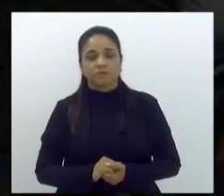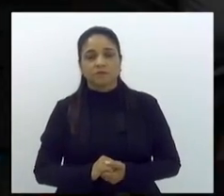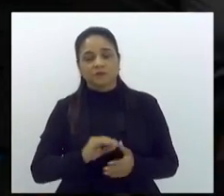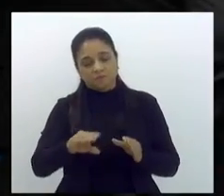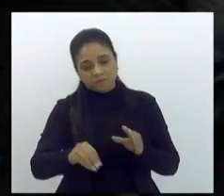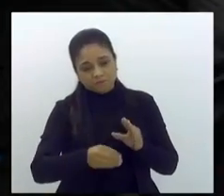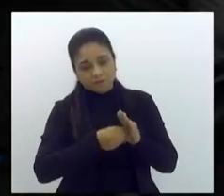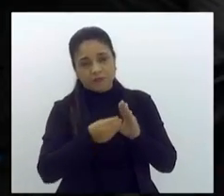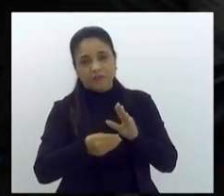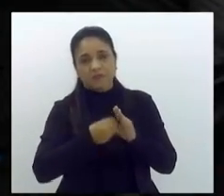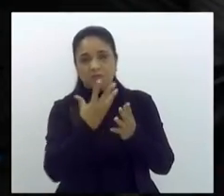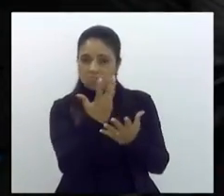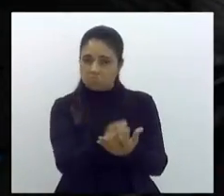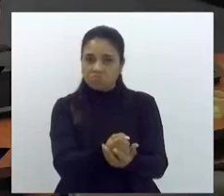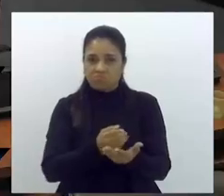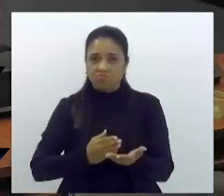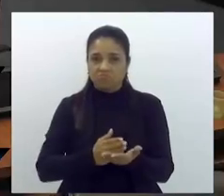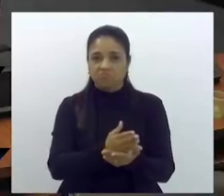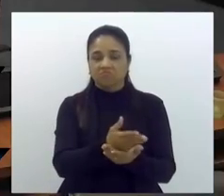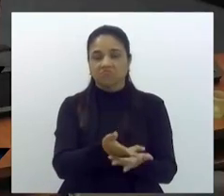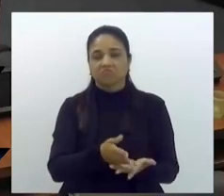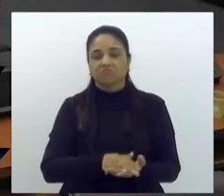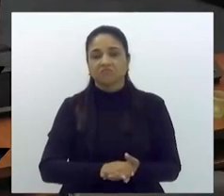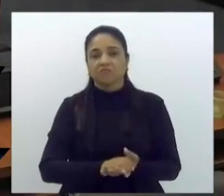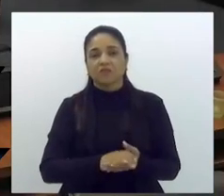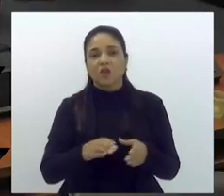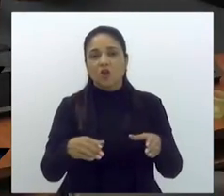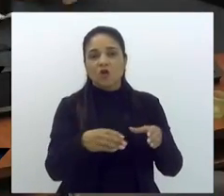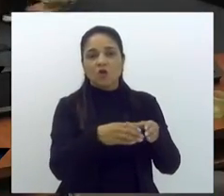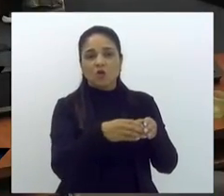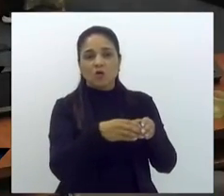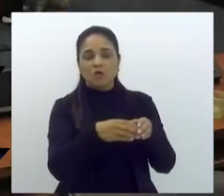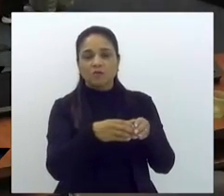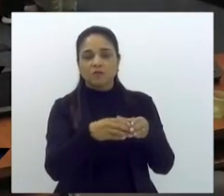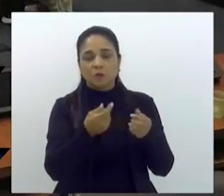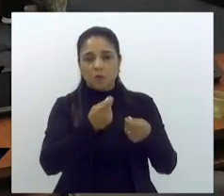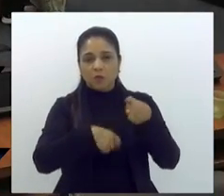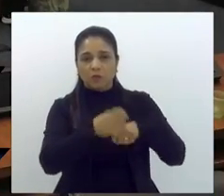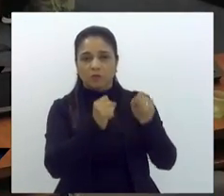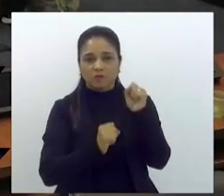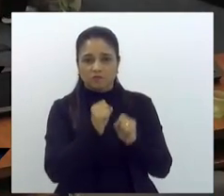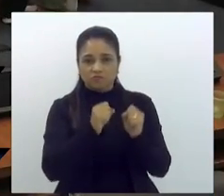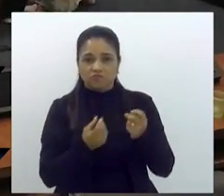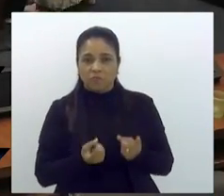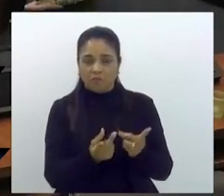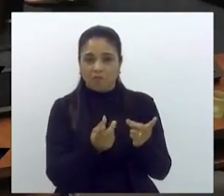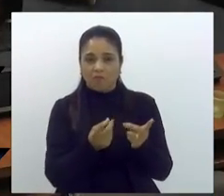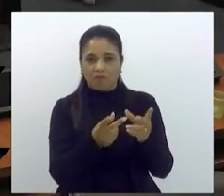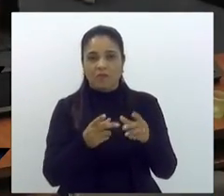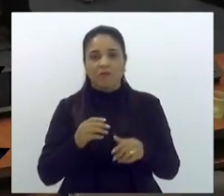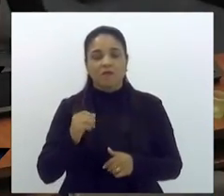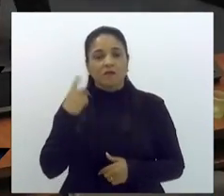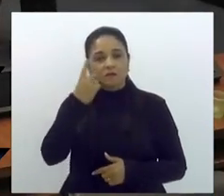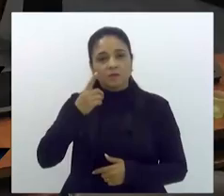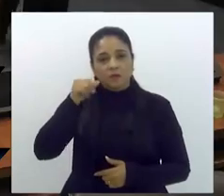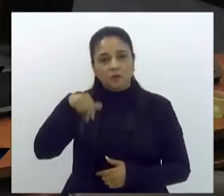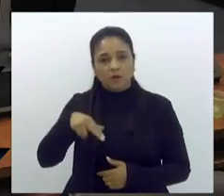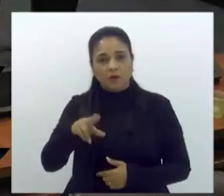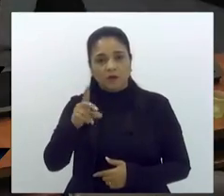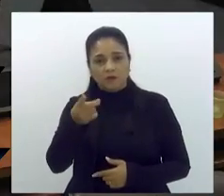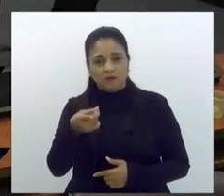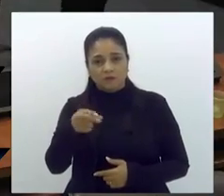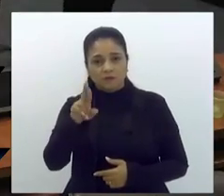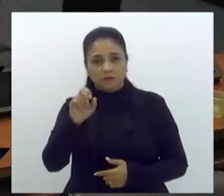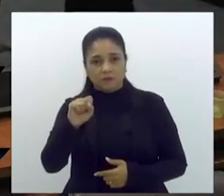o presidente pela comissão de Economia Indústria e Comércio Deputado Anderson Moraes